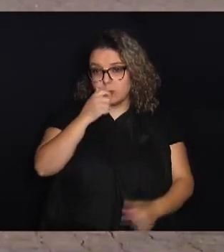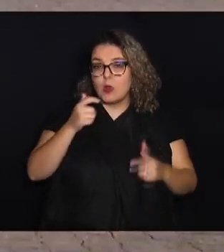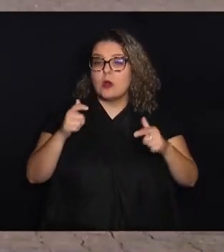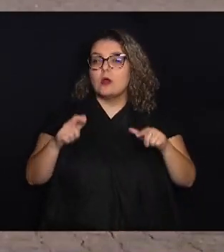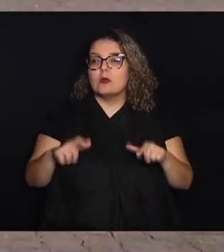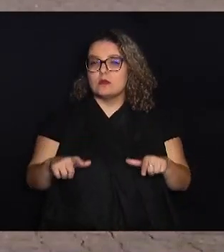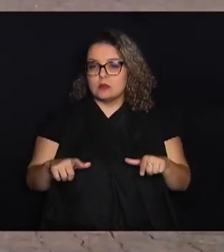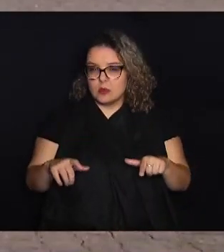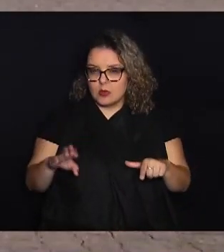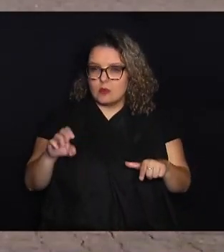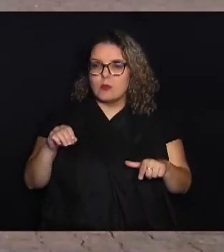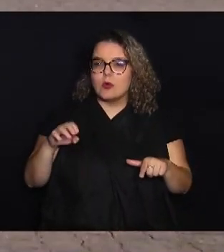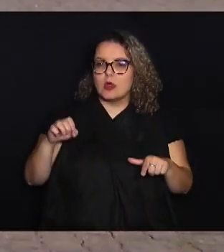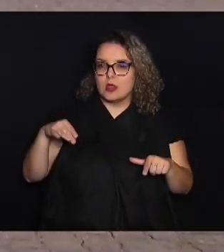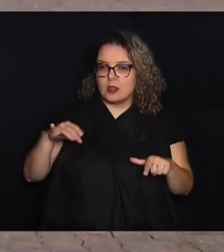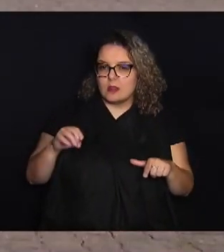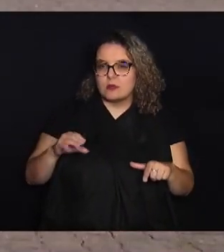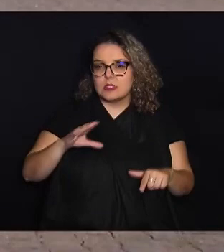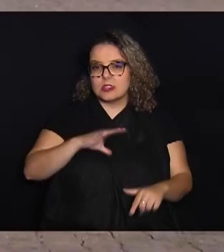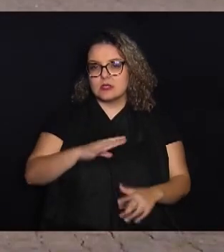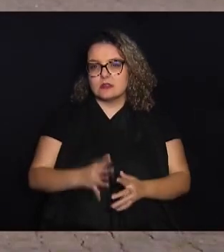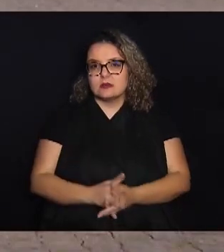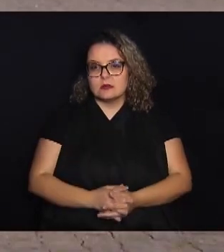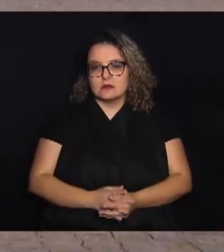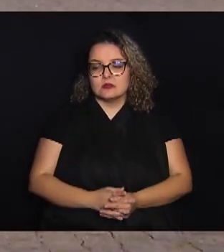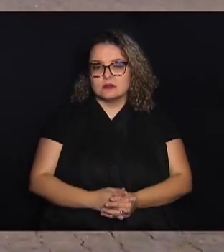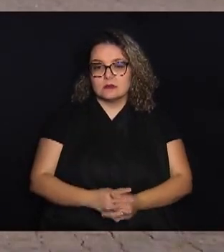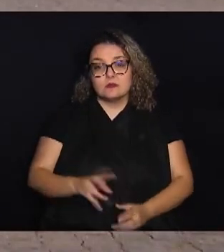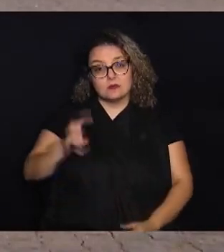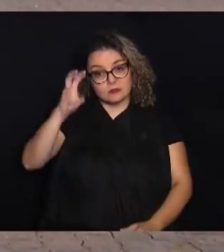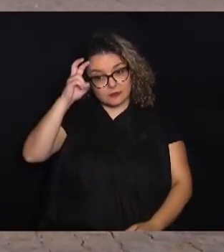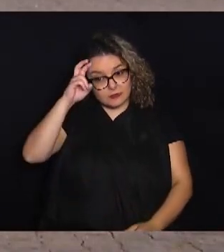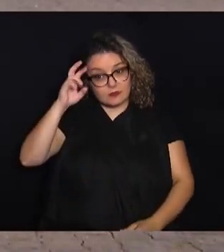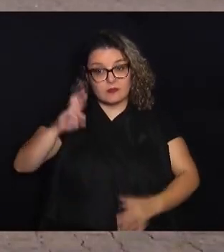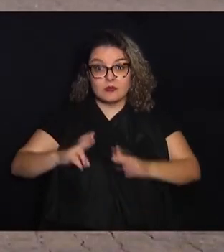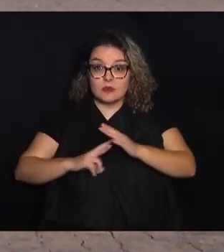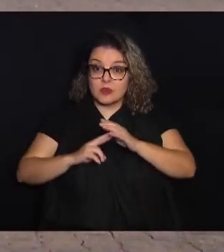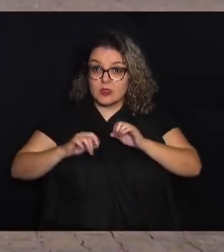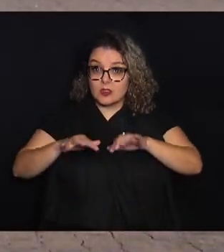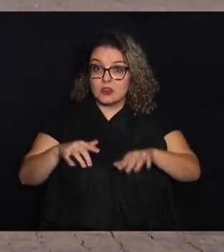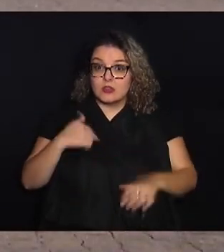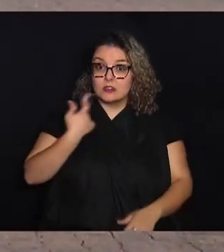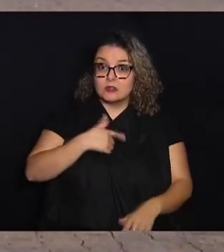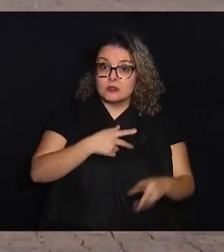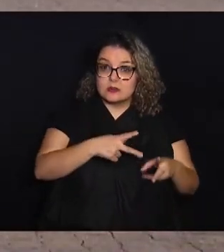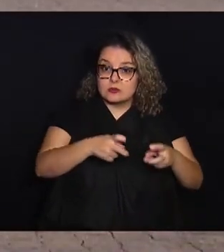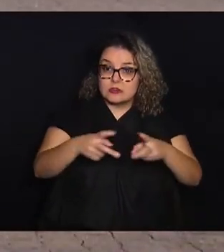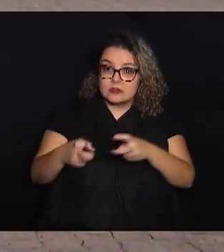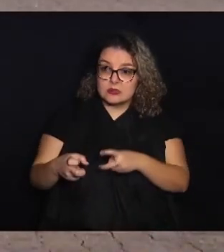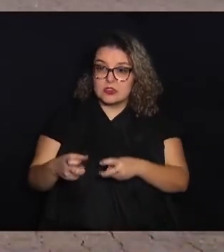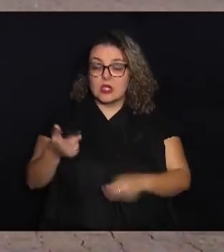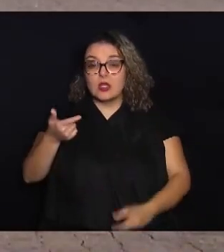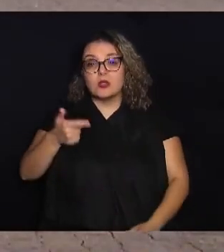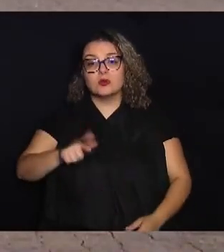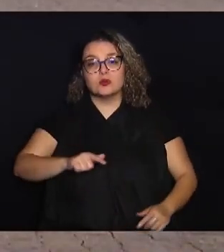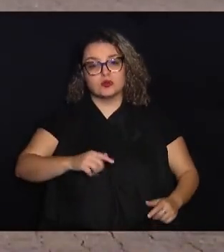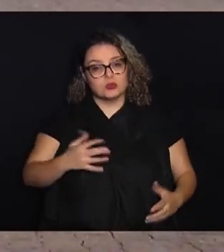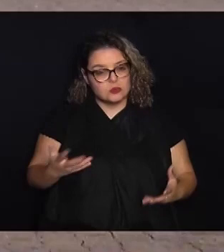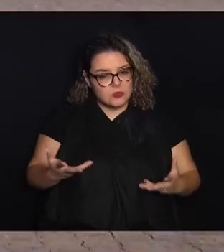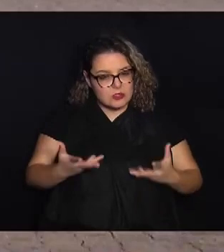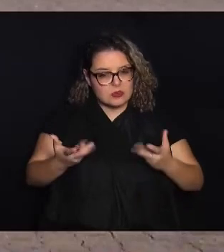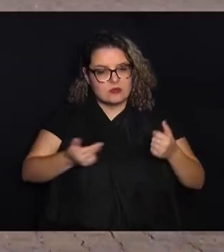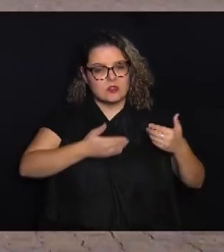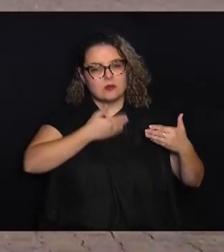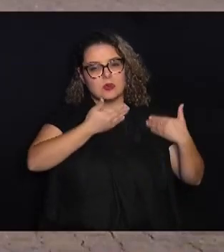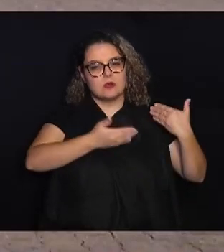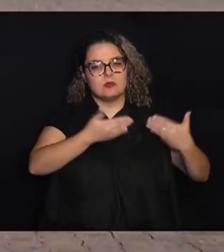ponto boêmio da cidade, né? E quinta-feira tem a feirinha de artesanato, então a gente percebe que se manteve rico, se